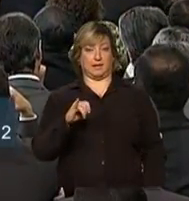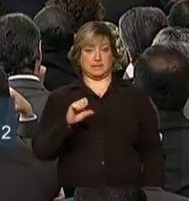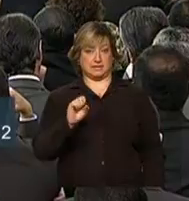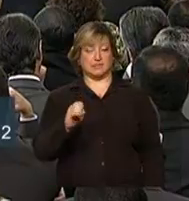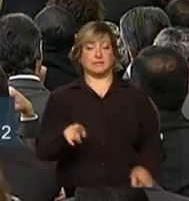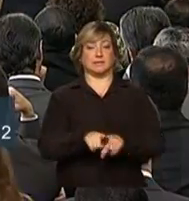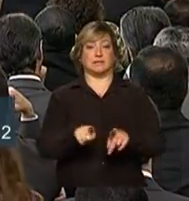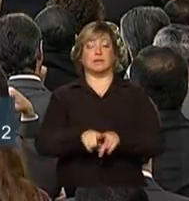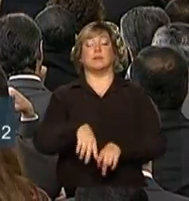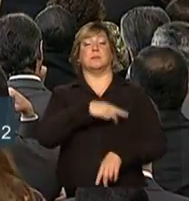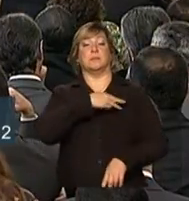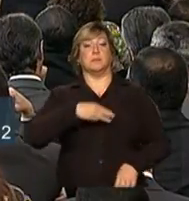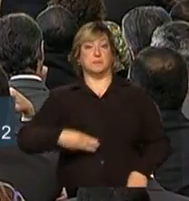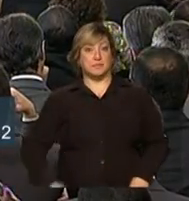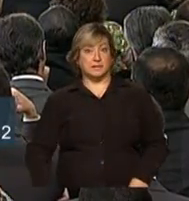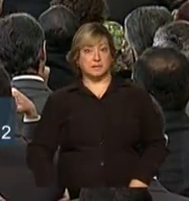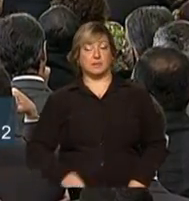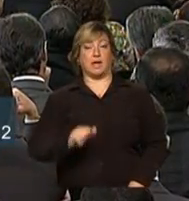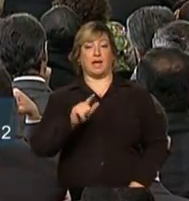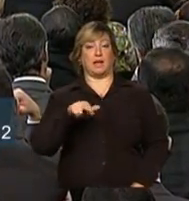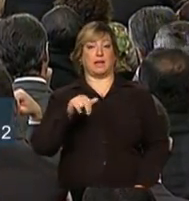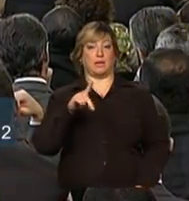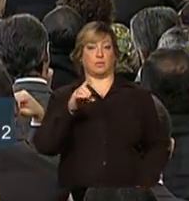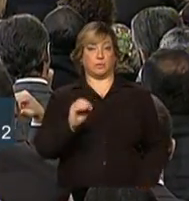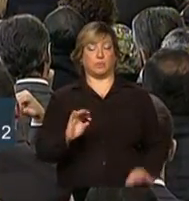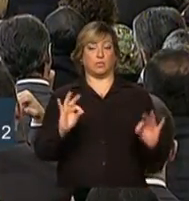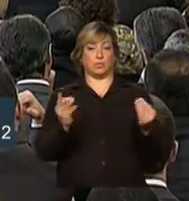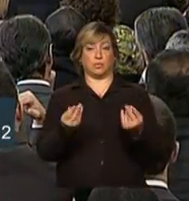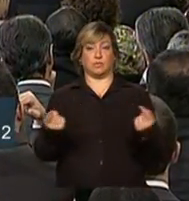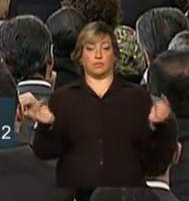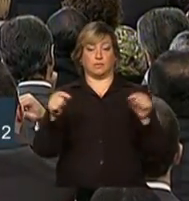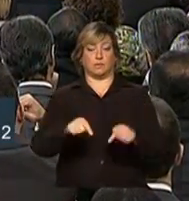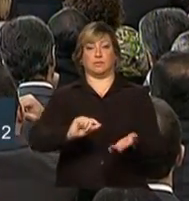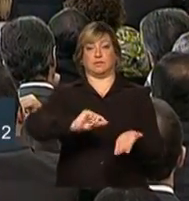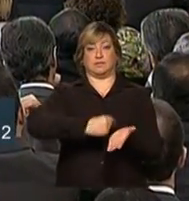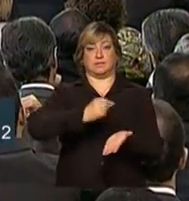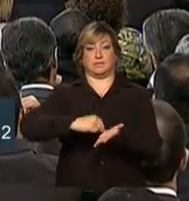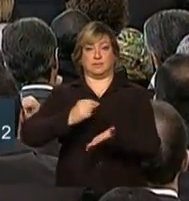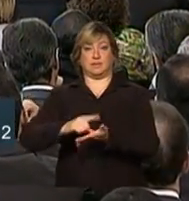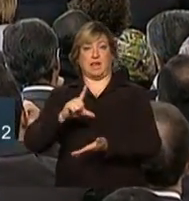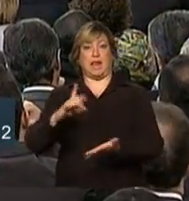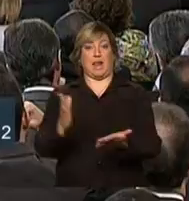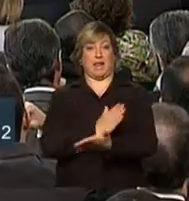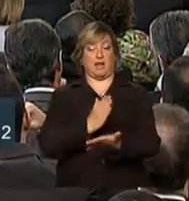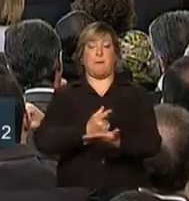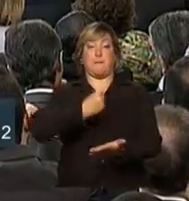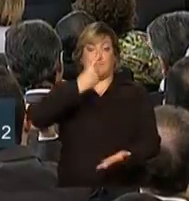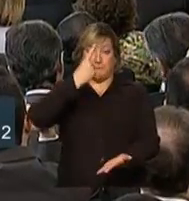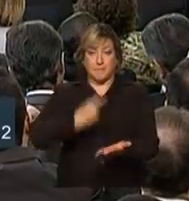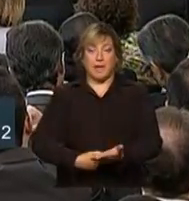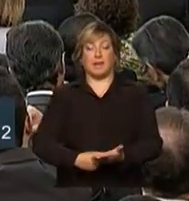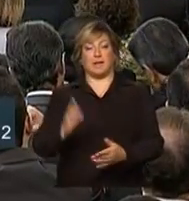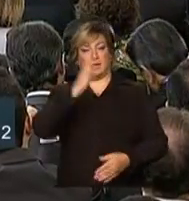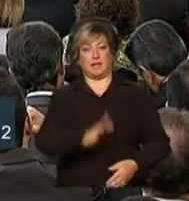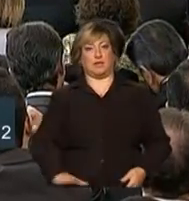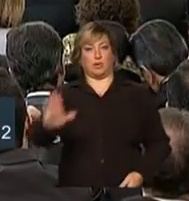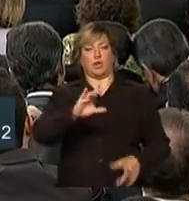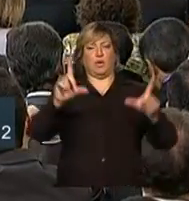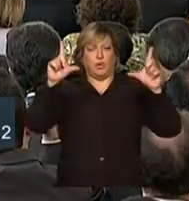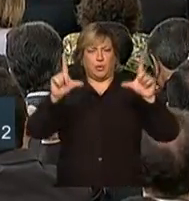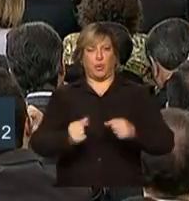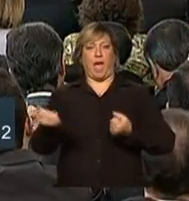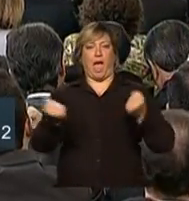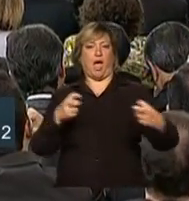o ministro de Estado das Cidades, Agnaldo Ribeiro, a procederem à assinatura do livro do Pacto Nacional pela Redução de